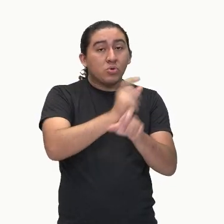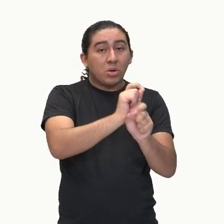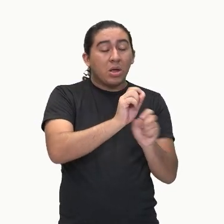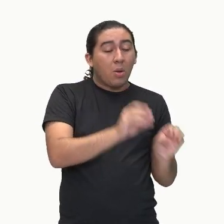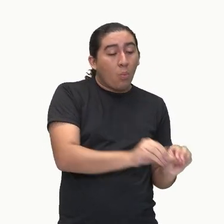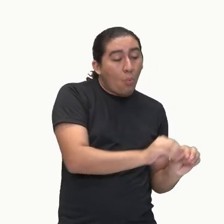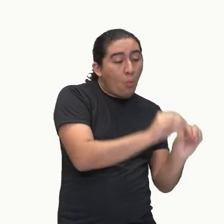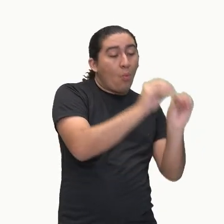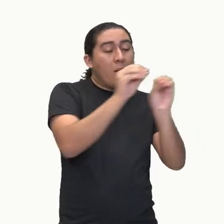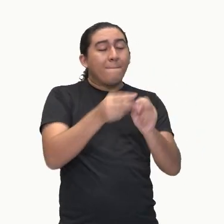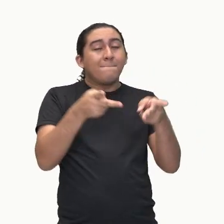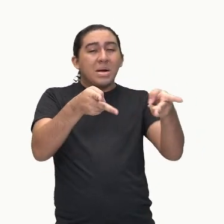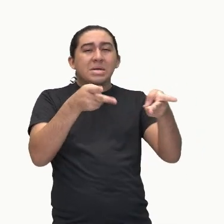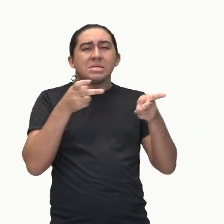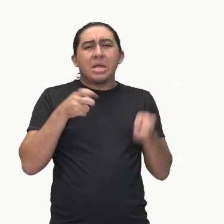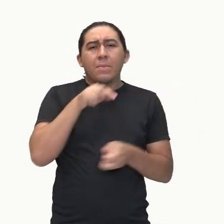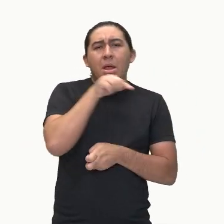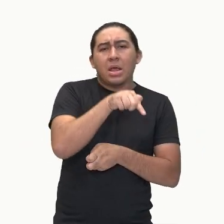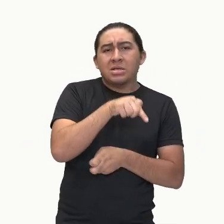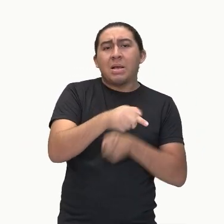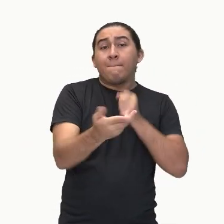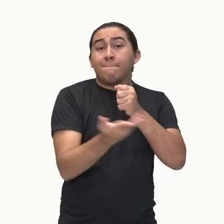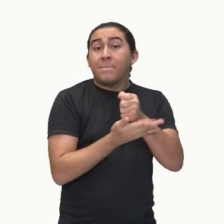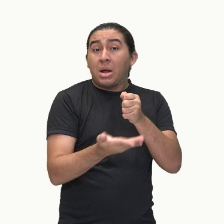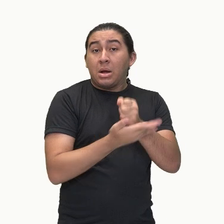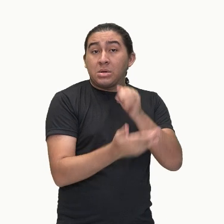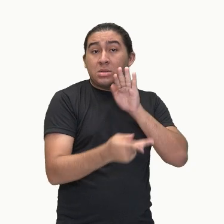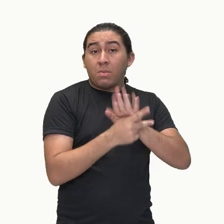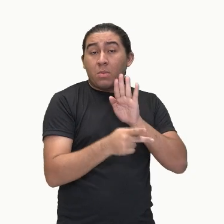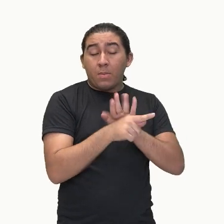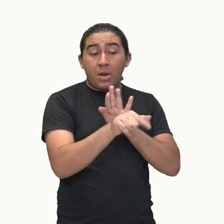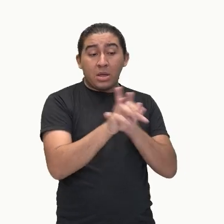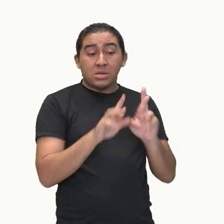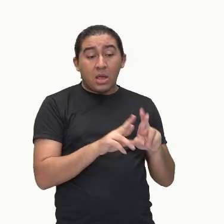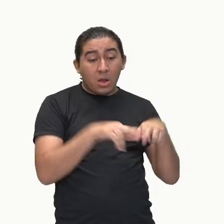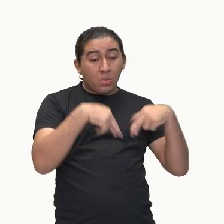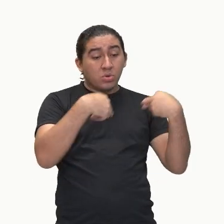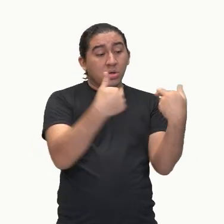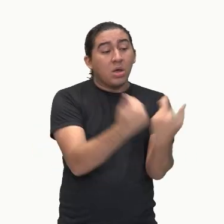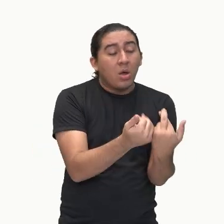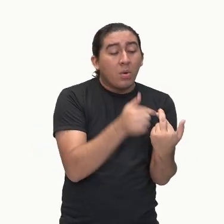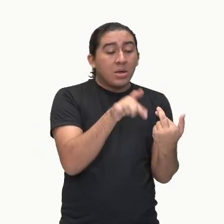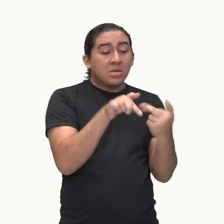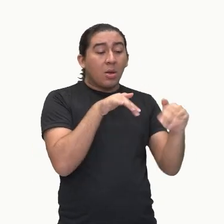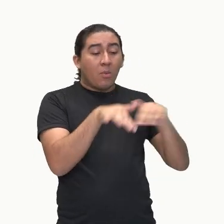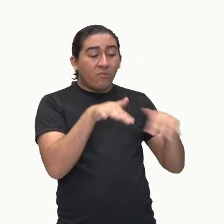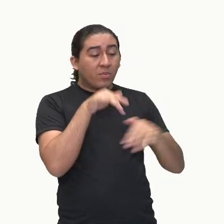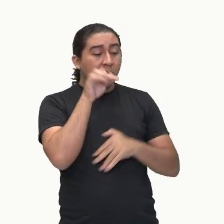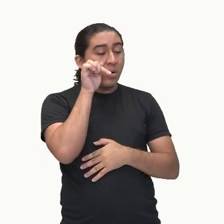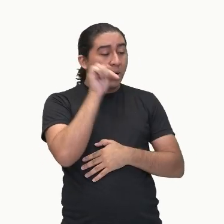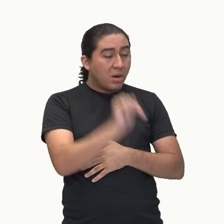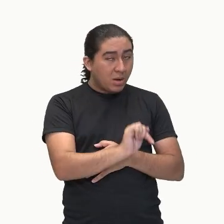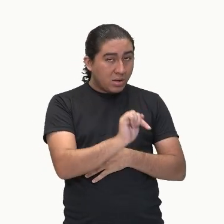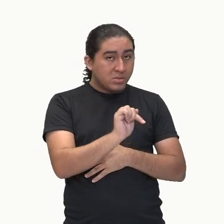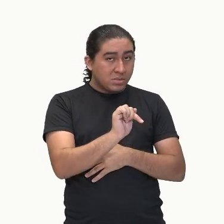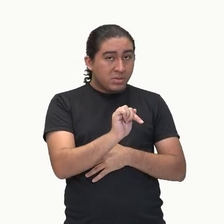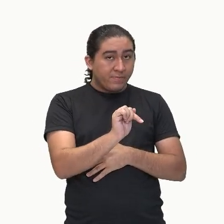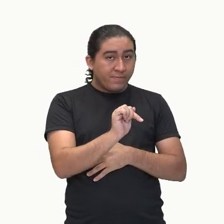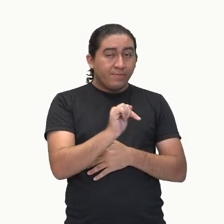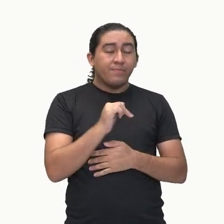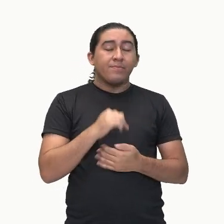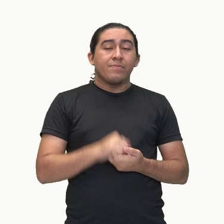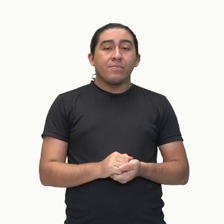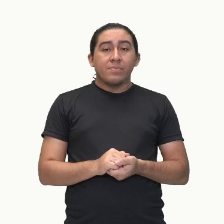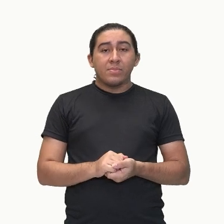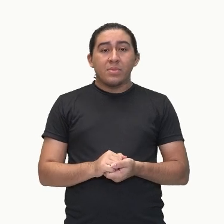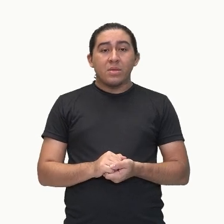a enxergar a essência daquele movimento, daquela manifestação,